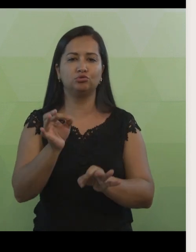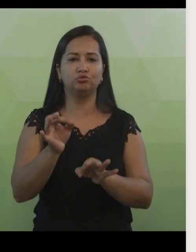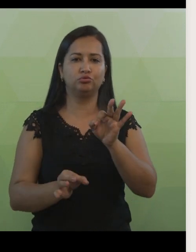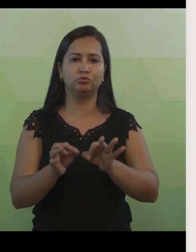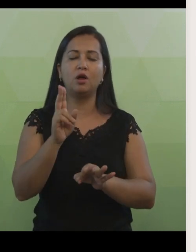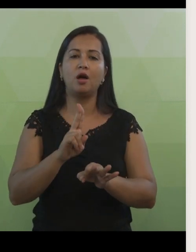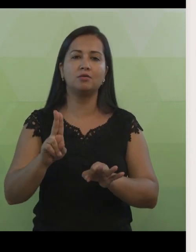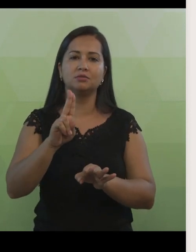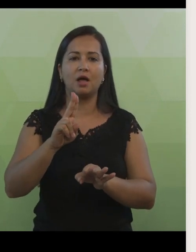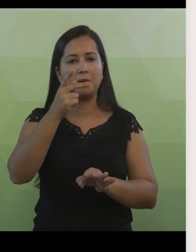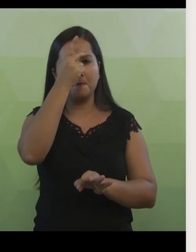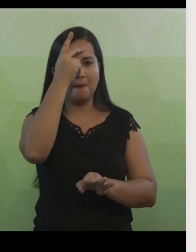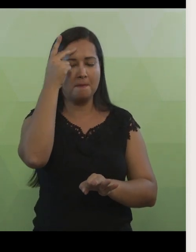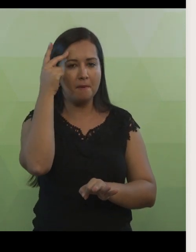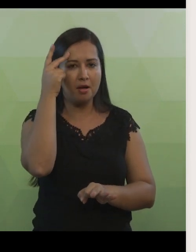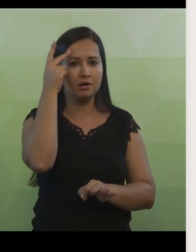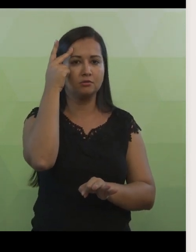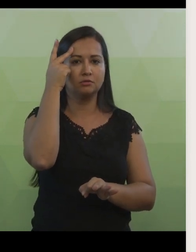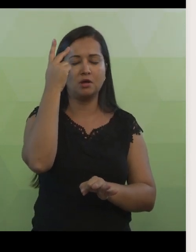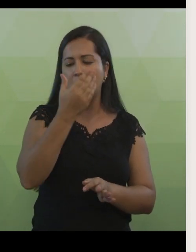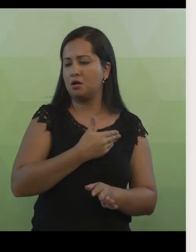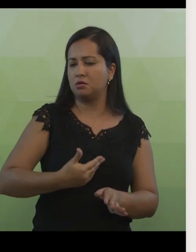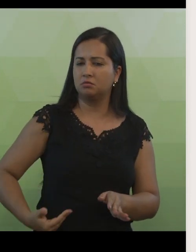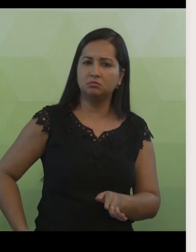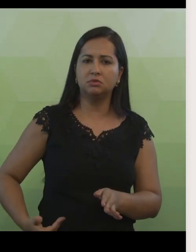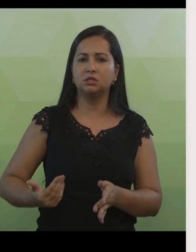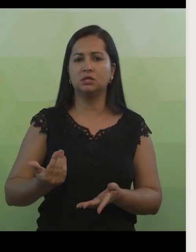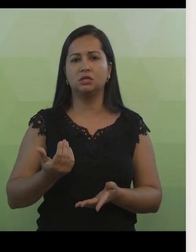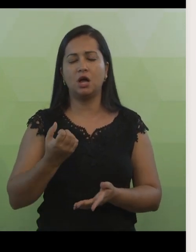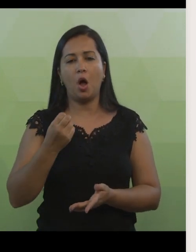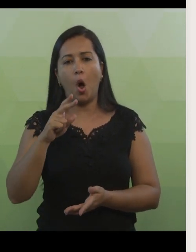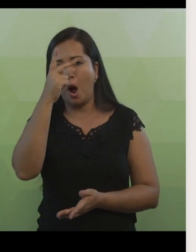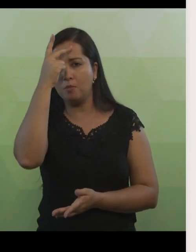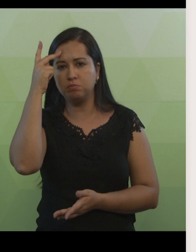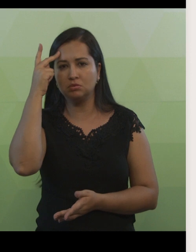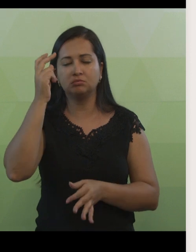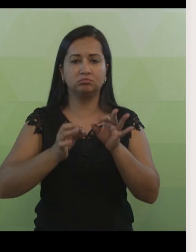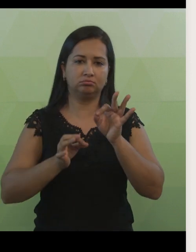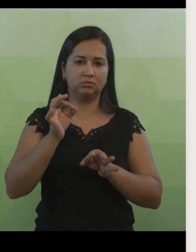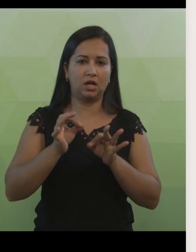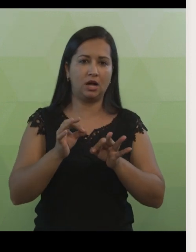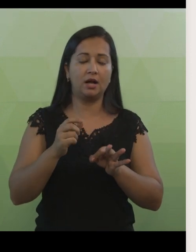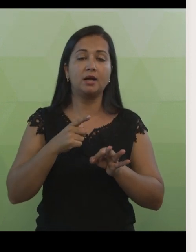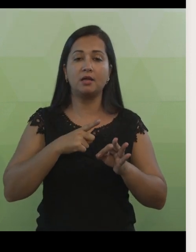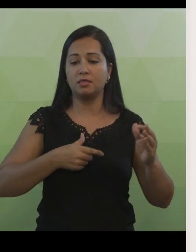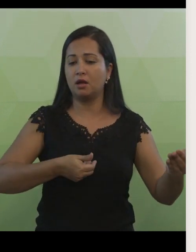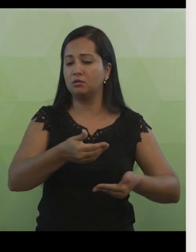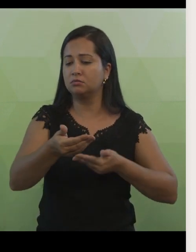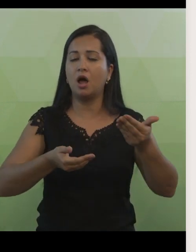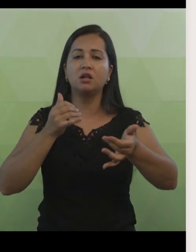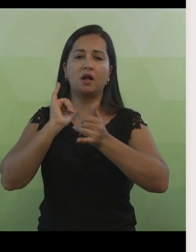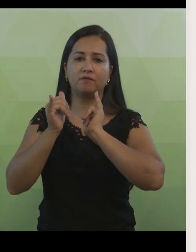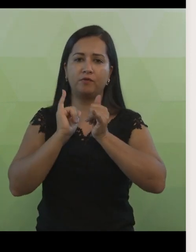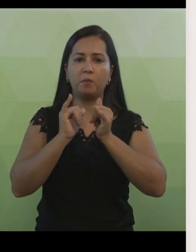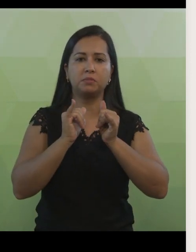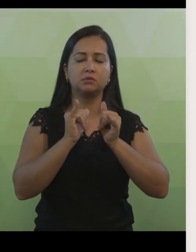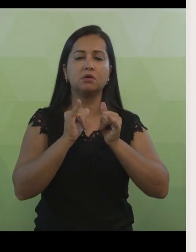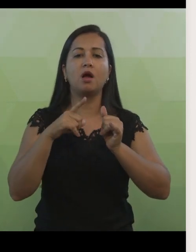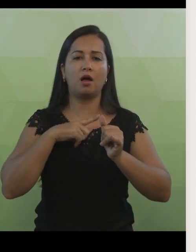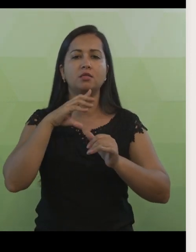para identificar uma pessoa física ou jurídica e serve para proteger a troca de informações e transações eletrônicas realizadas na